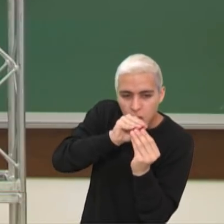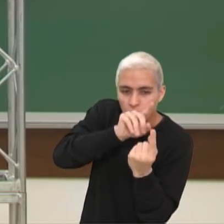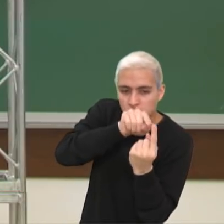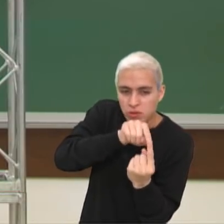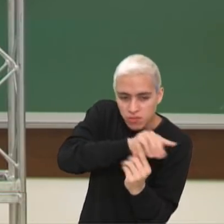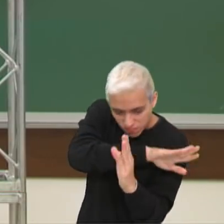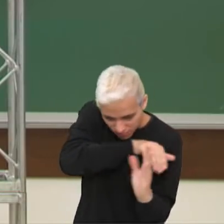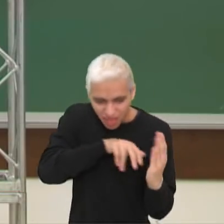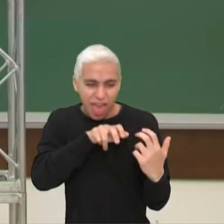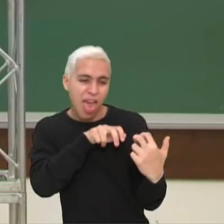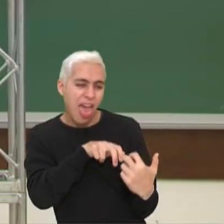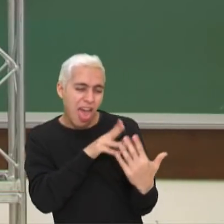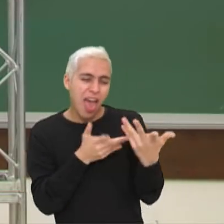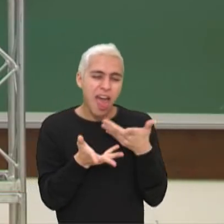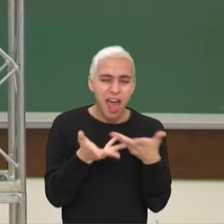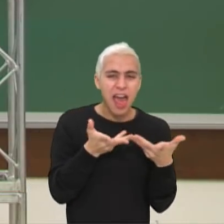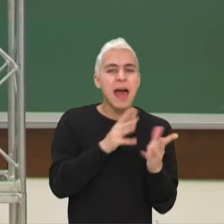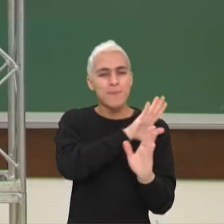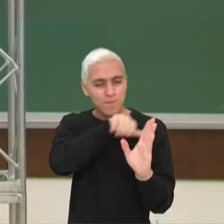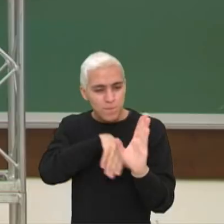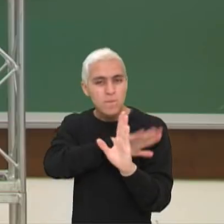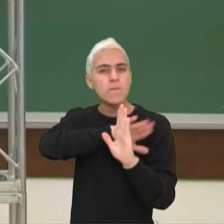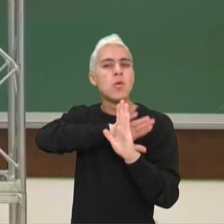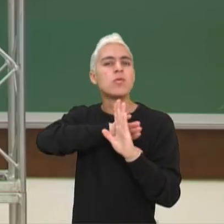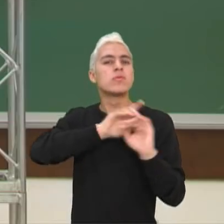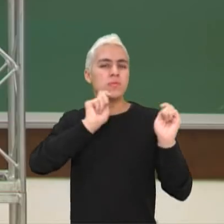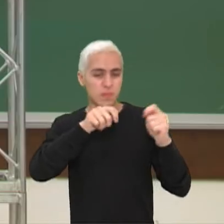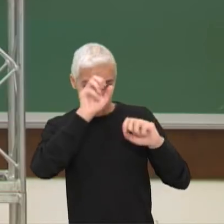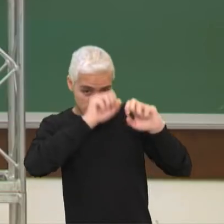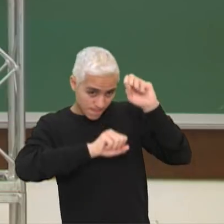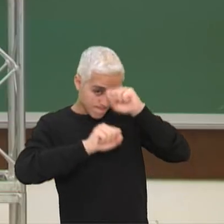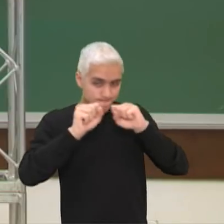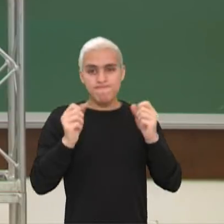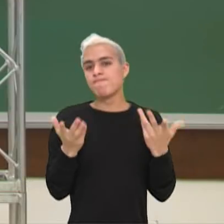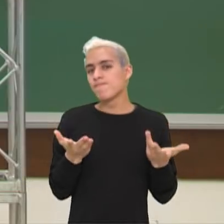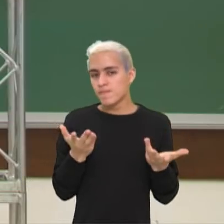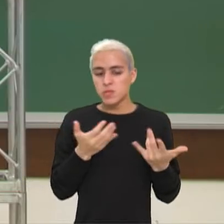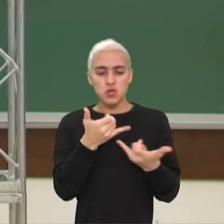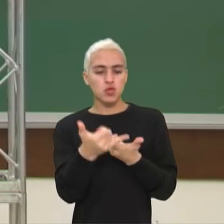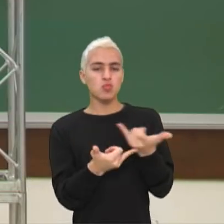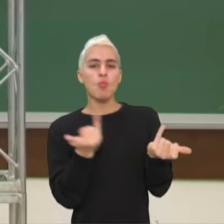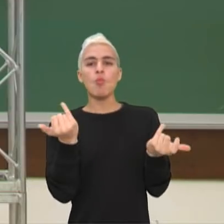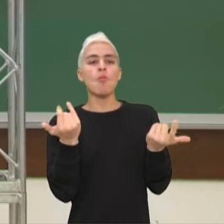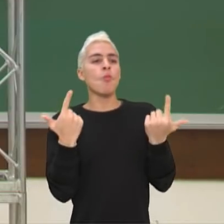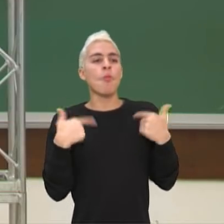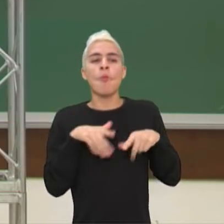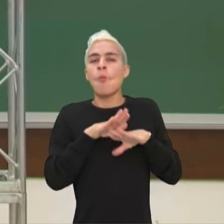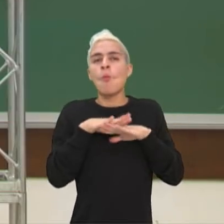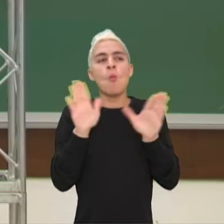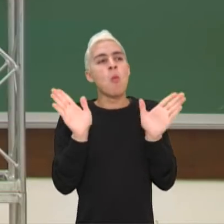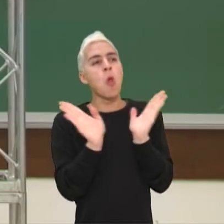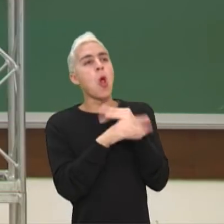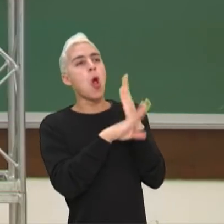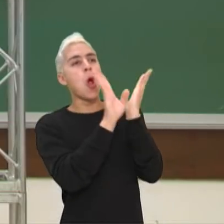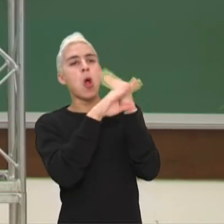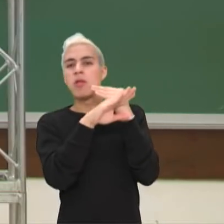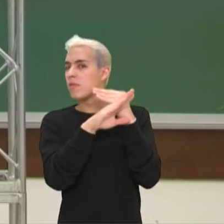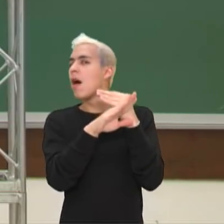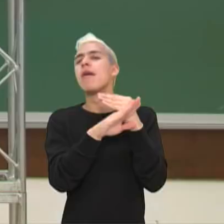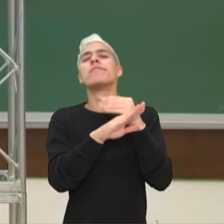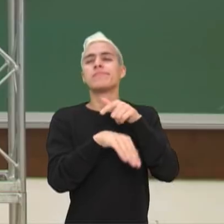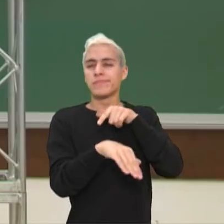aprender algo mais complexo ou algo mais fácil, mas vou aprender. Então o jogo é nunca algo vago, fazer por fazer,